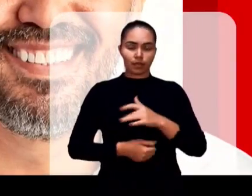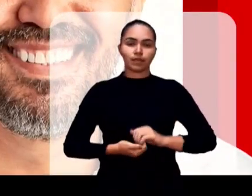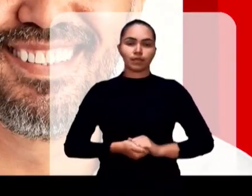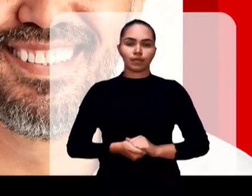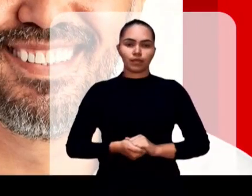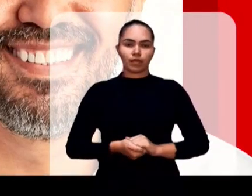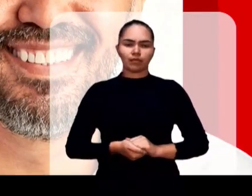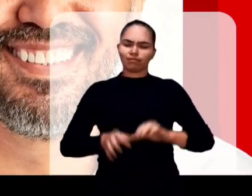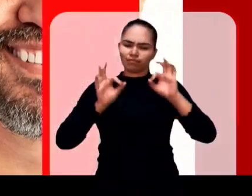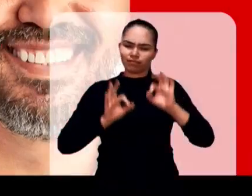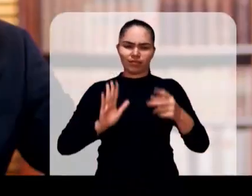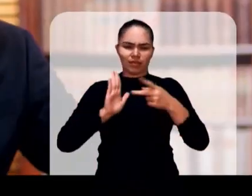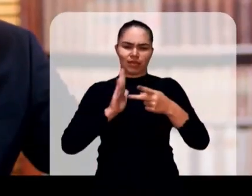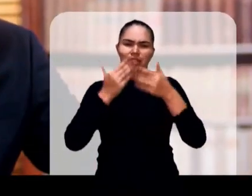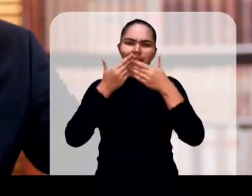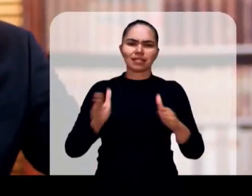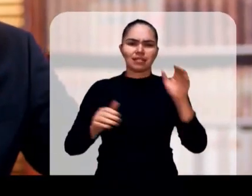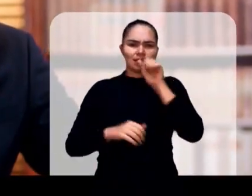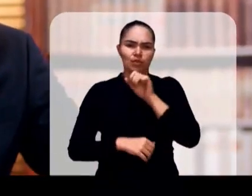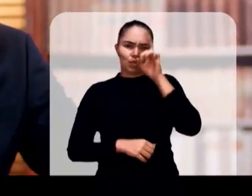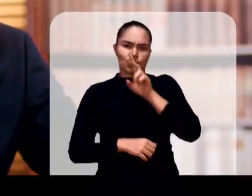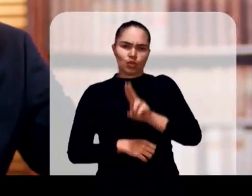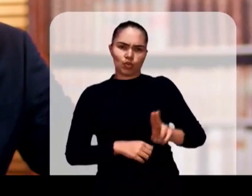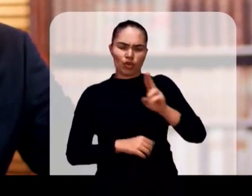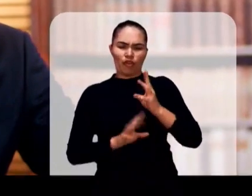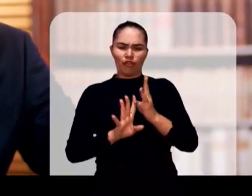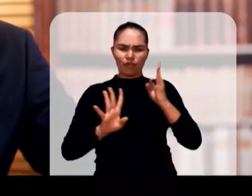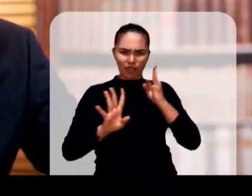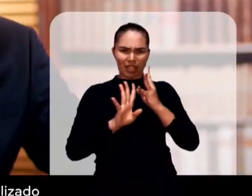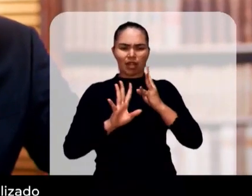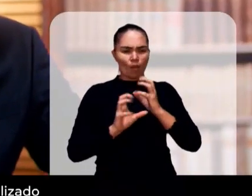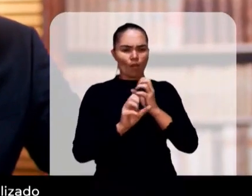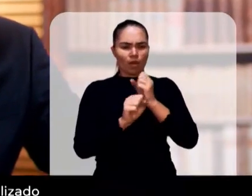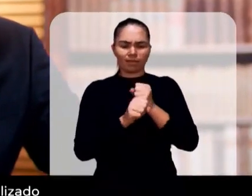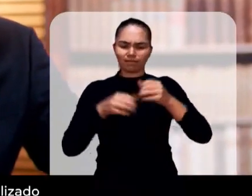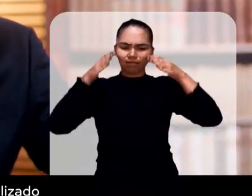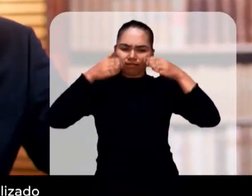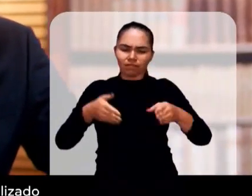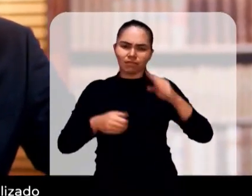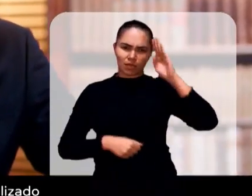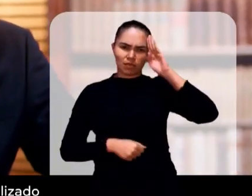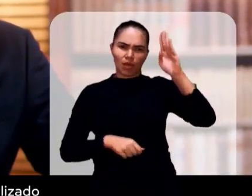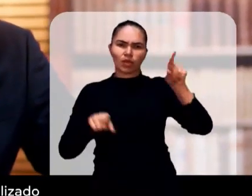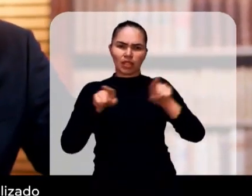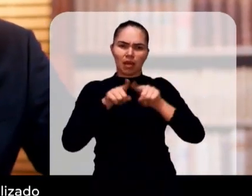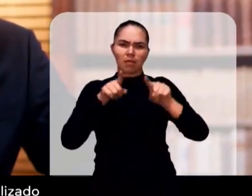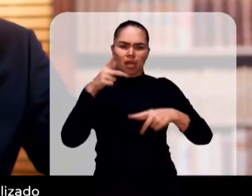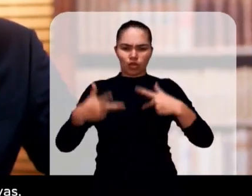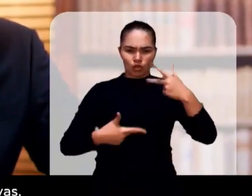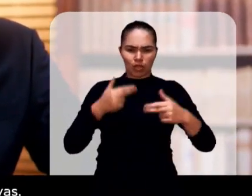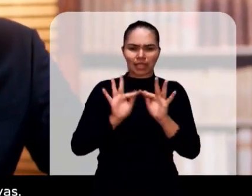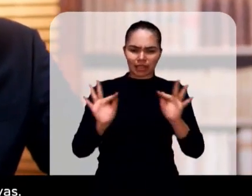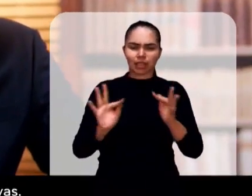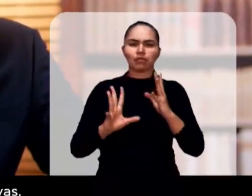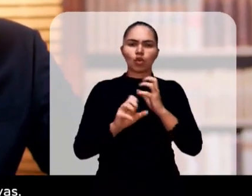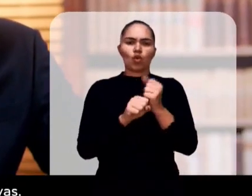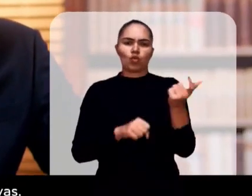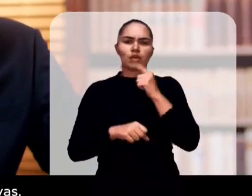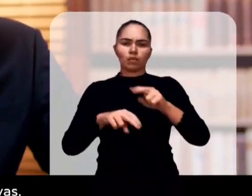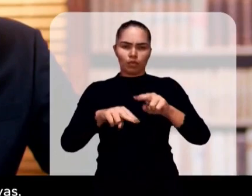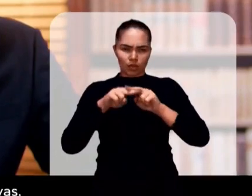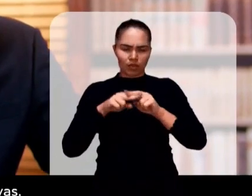do Elmano na saúde. Vou abrir as policlínicas nos finais de semana para zerar a fila do atendimento especializado e ampliar